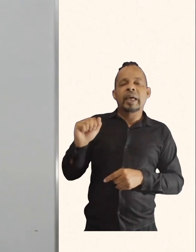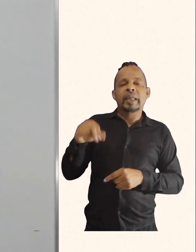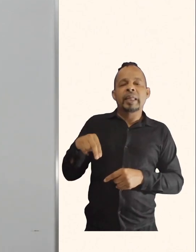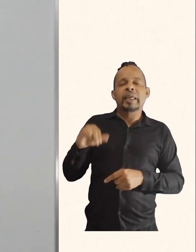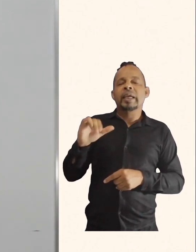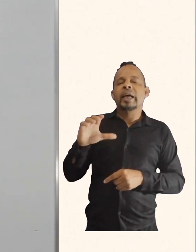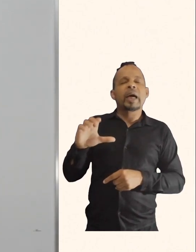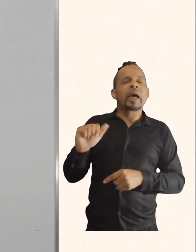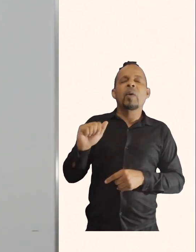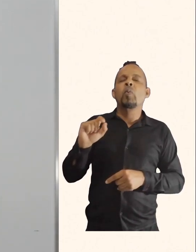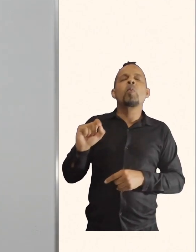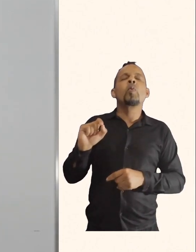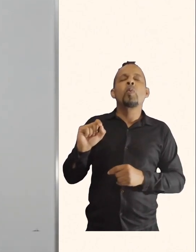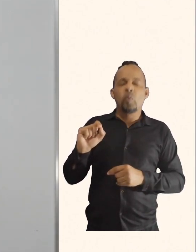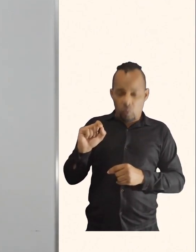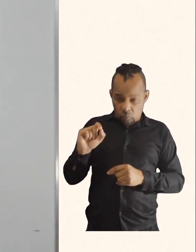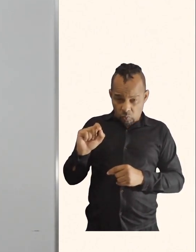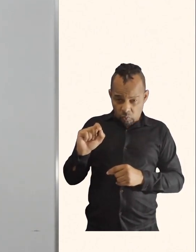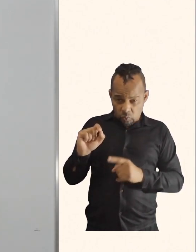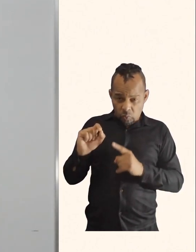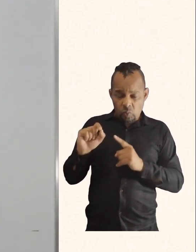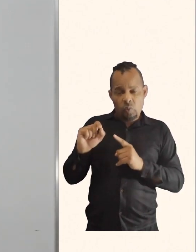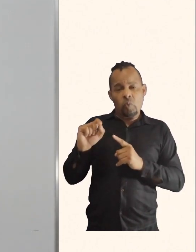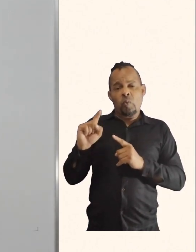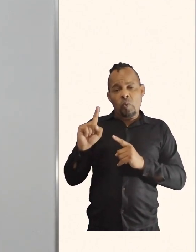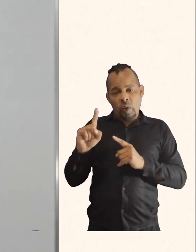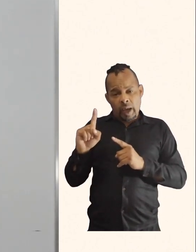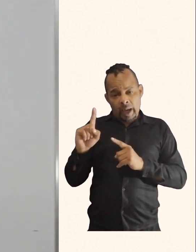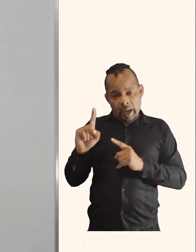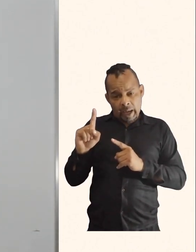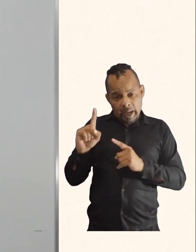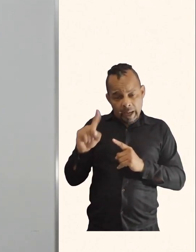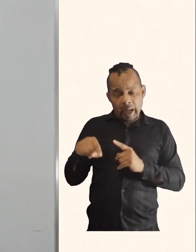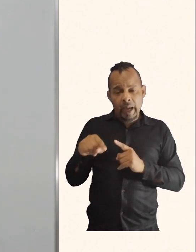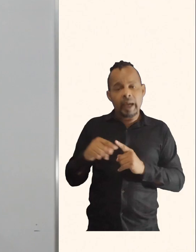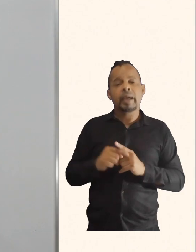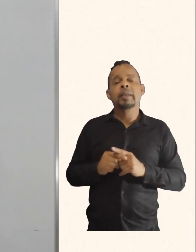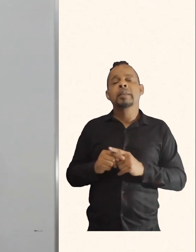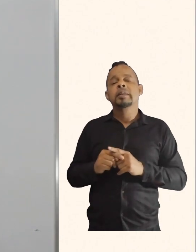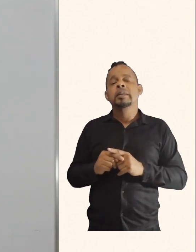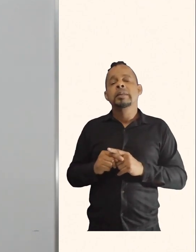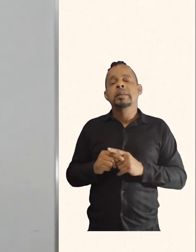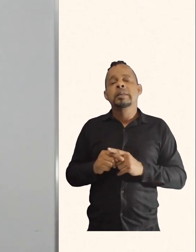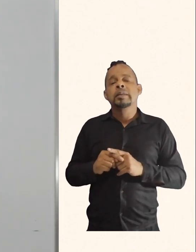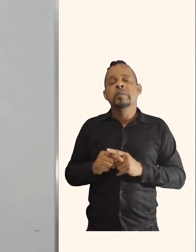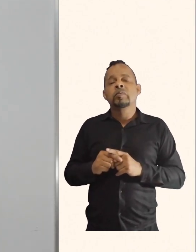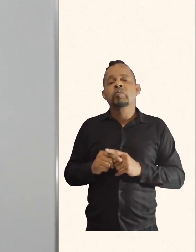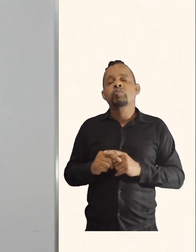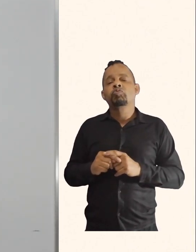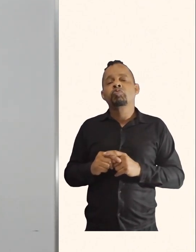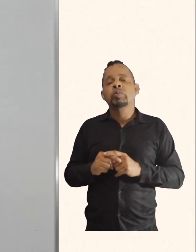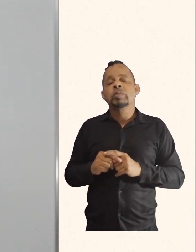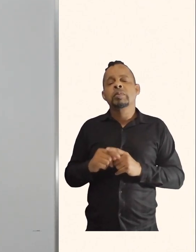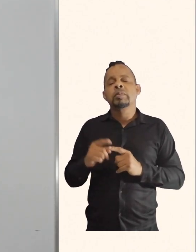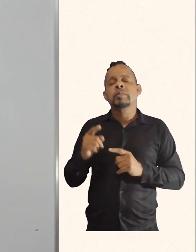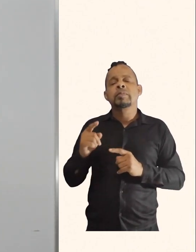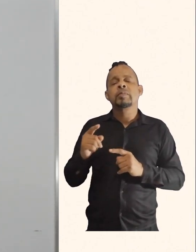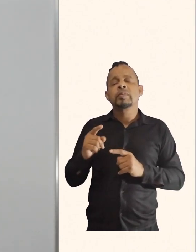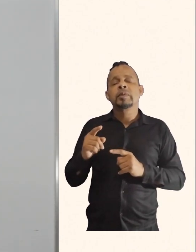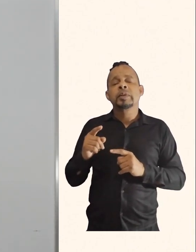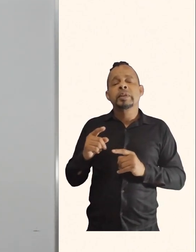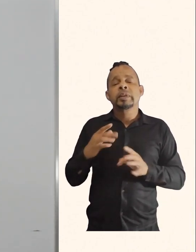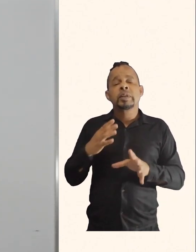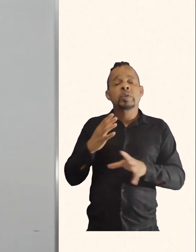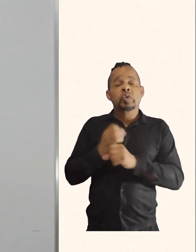Energia mecânica. A energia mecânica é definida como